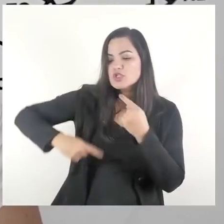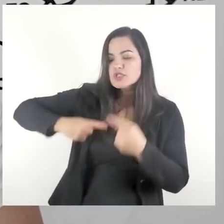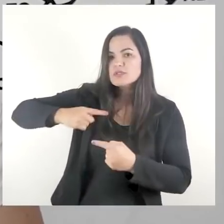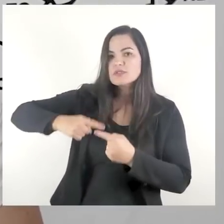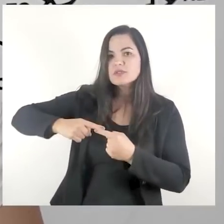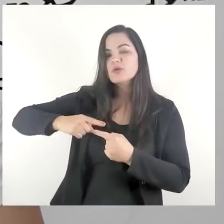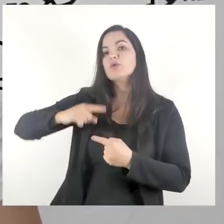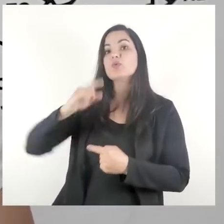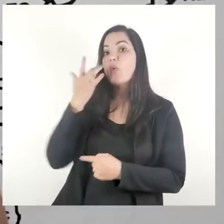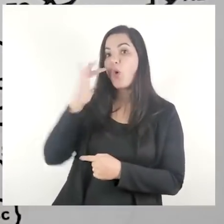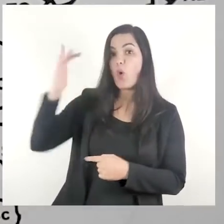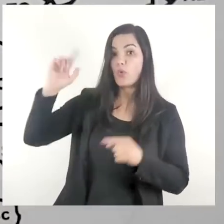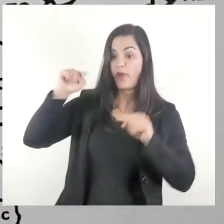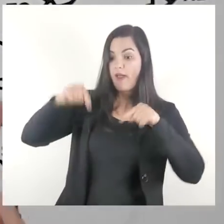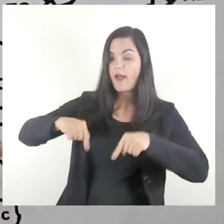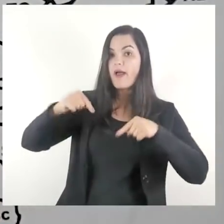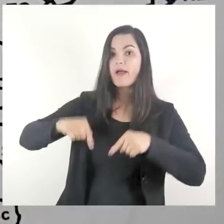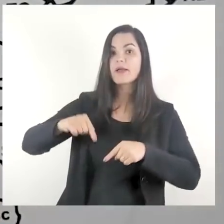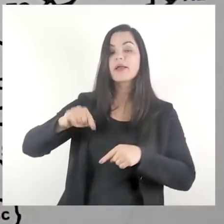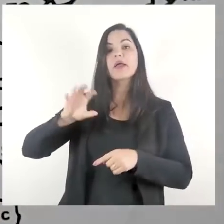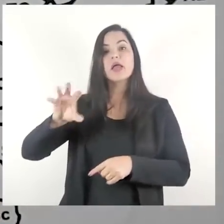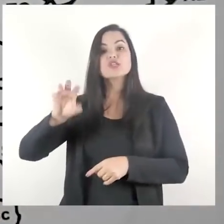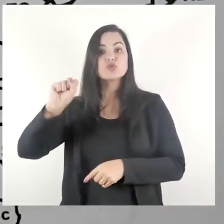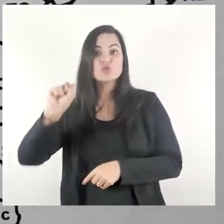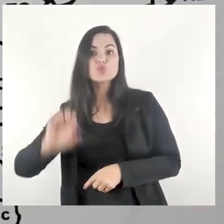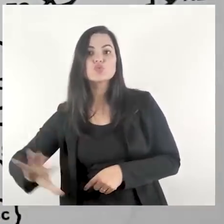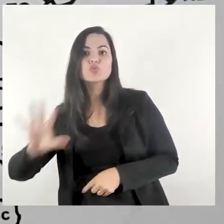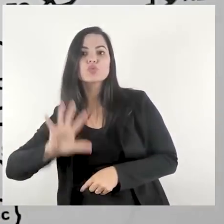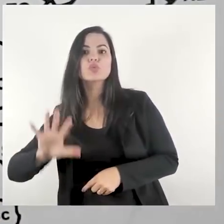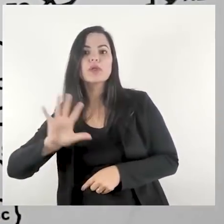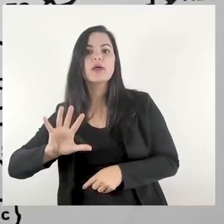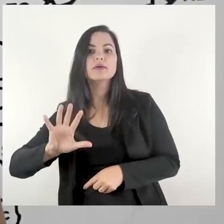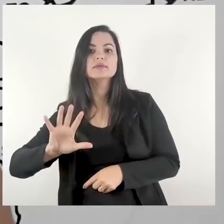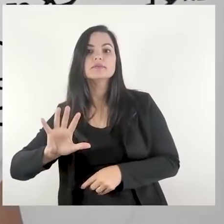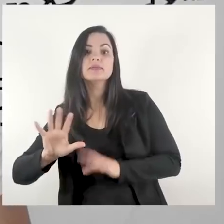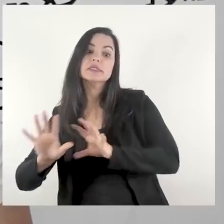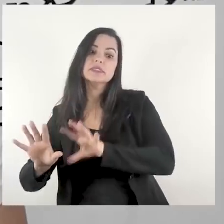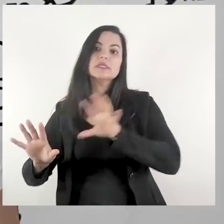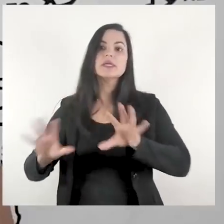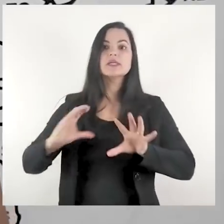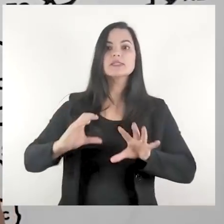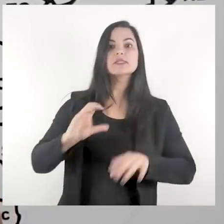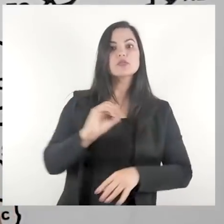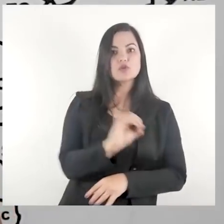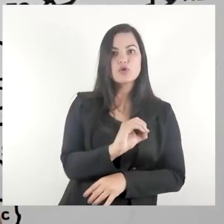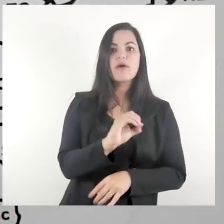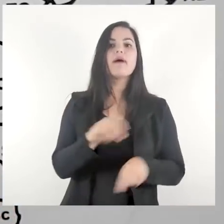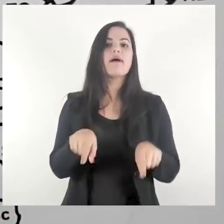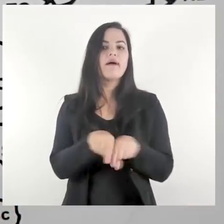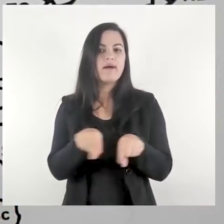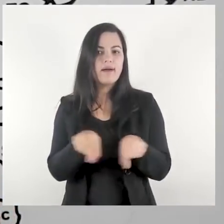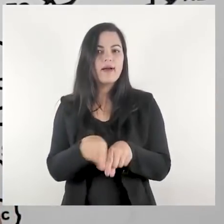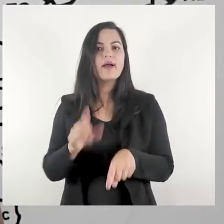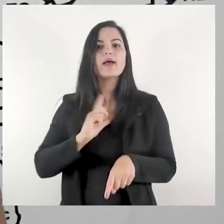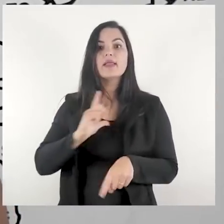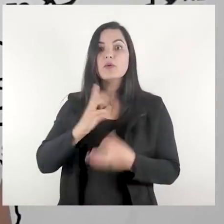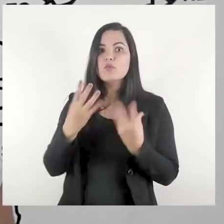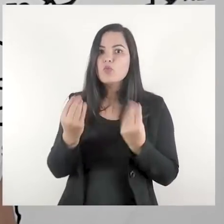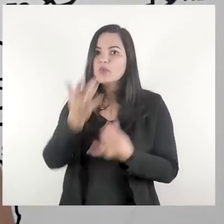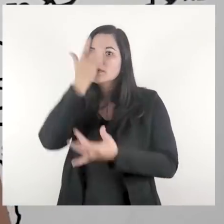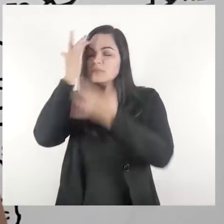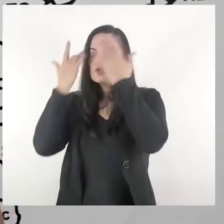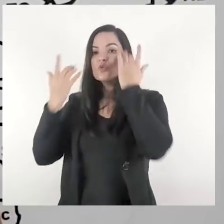Sudeste? Pois é, aqui pela região Centro-Oeste, tínhamos muitos invasores